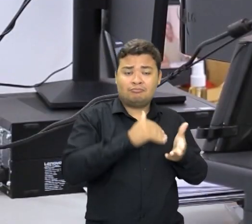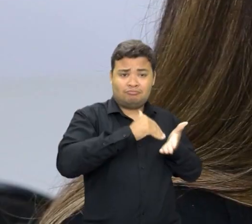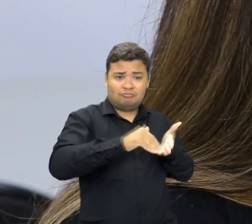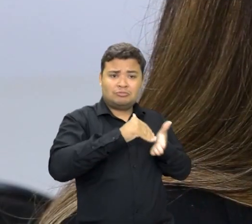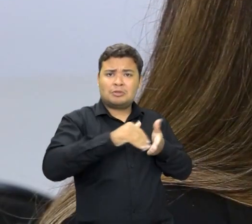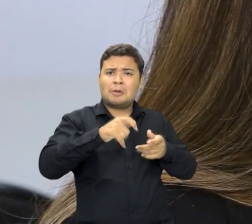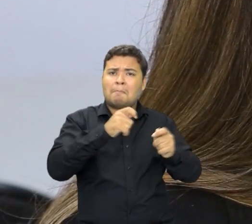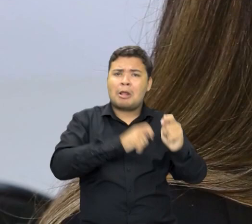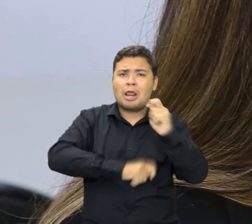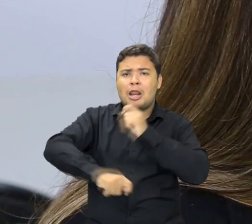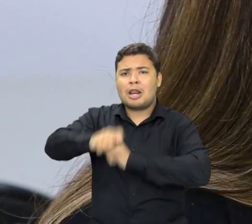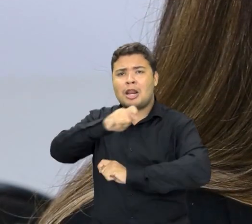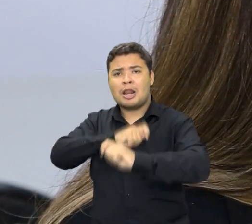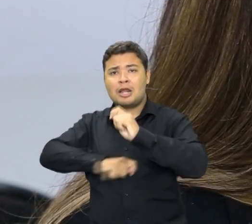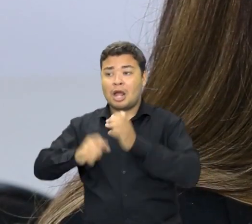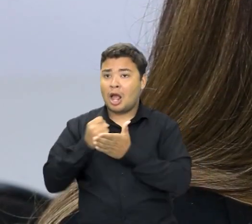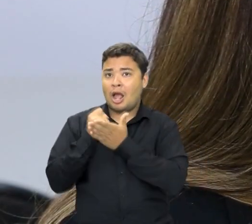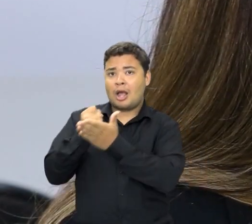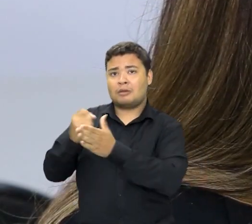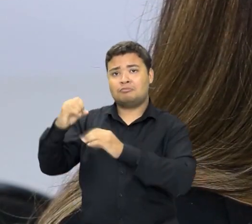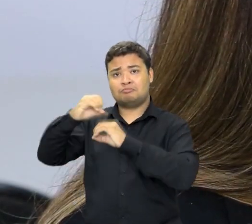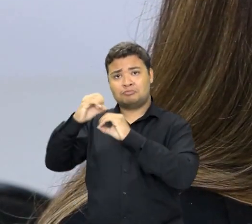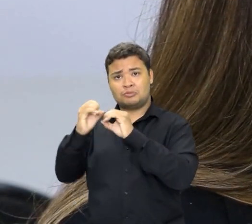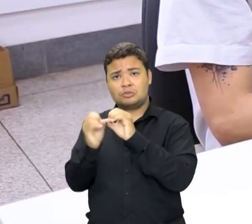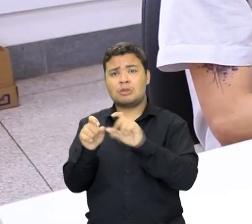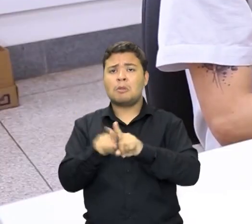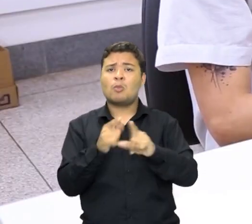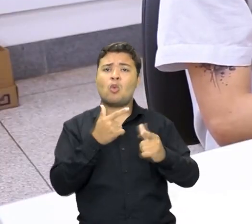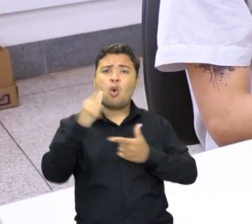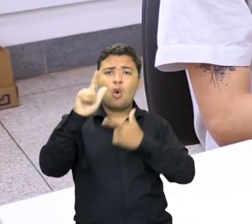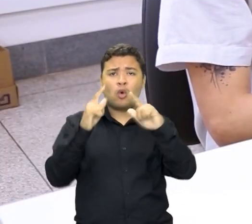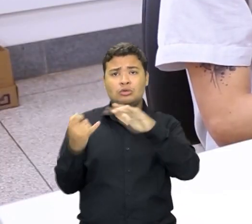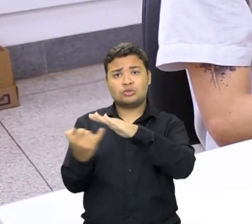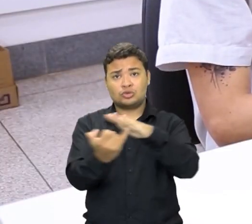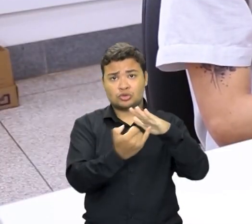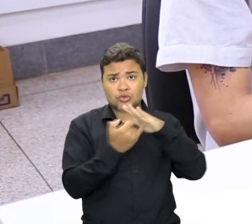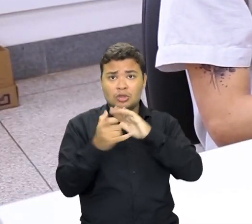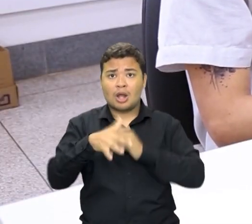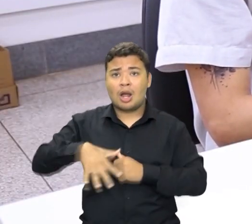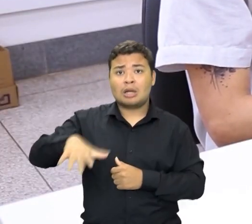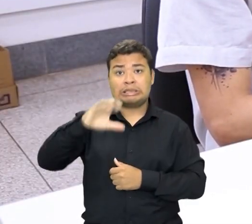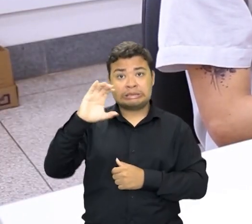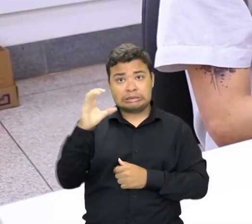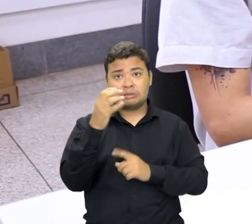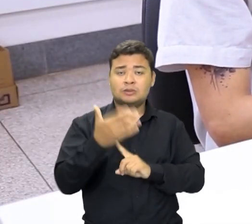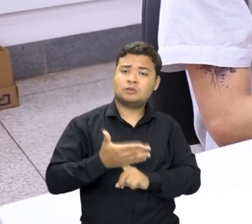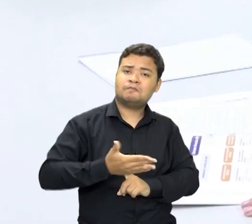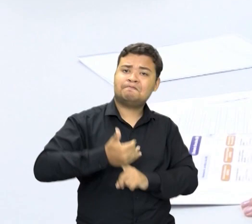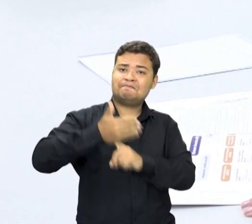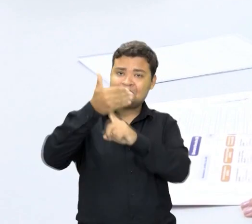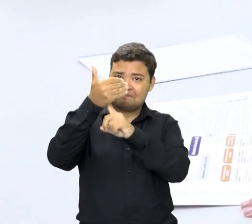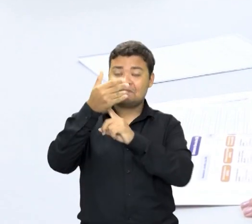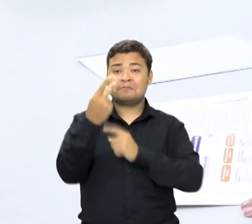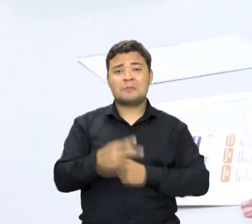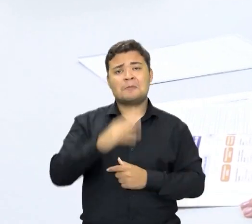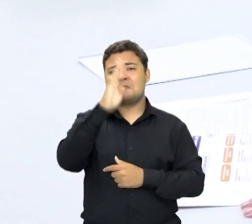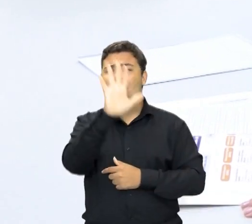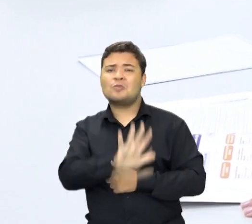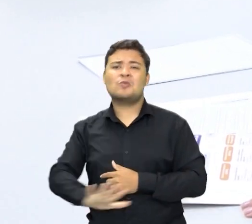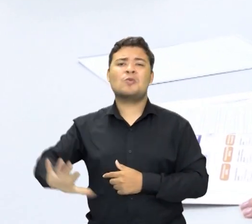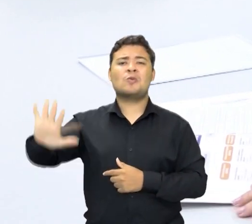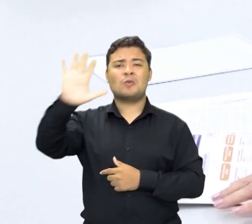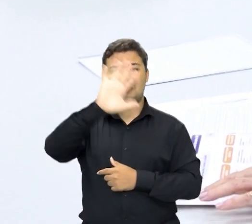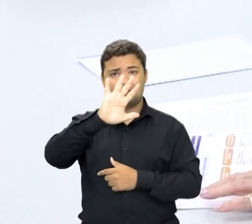um verdadeiro escritório de negócios em apoio à Universidade Federal de Goiás e outras instituições científicas